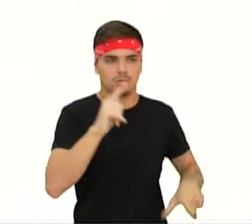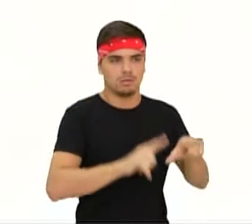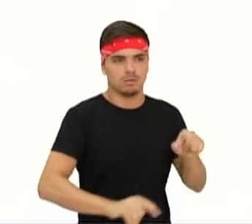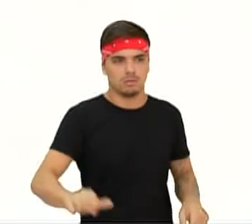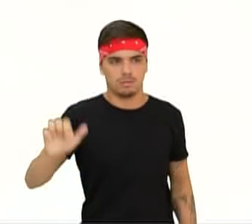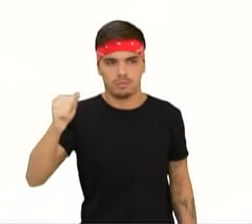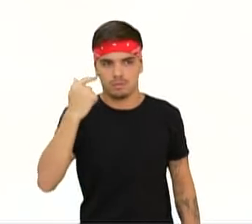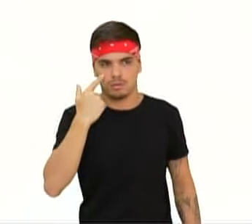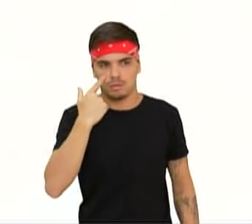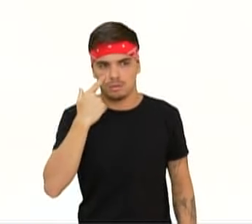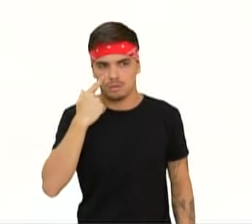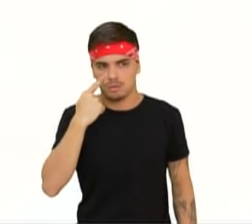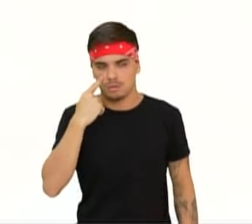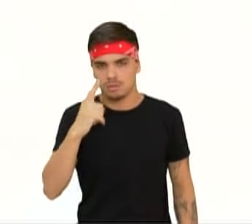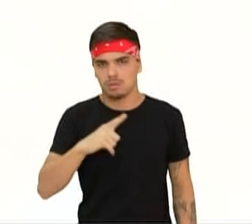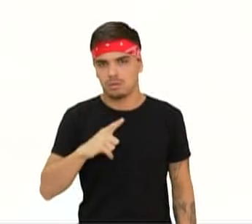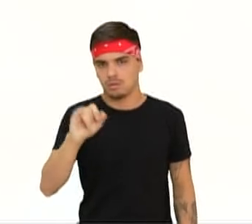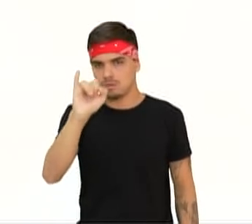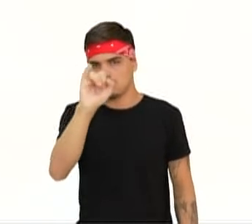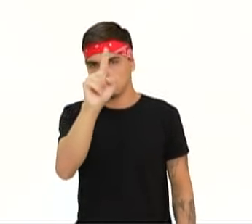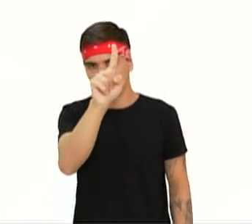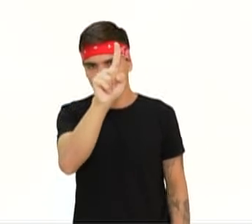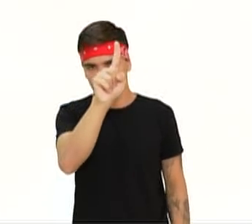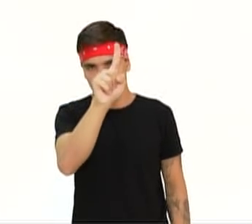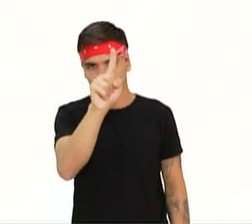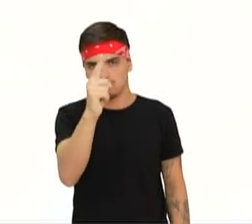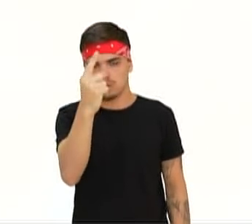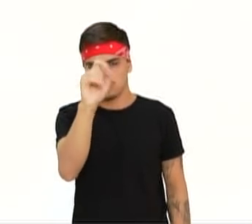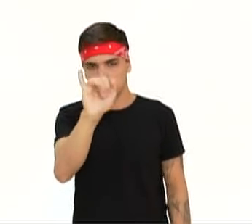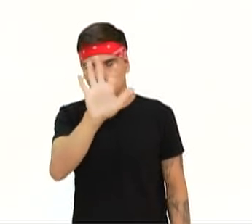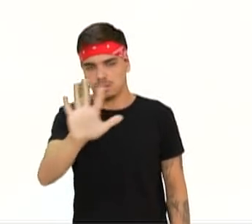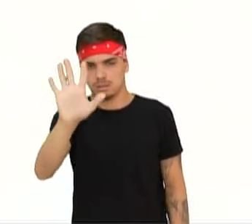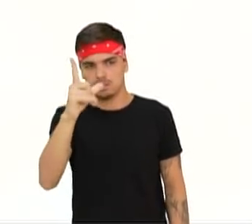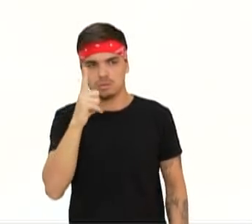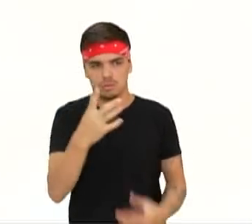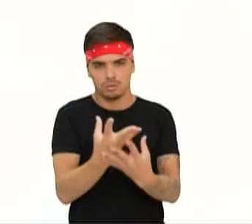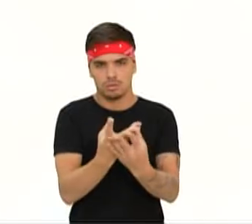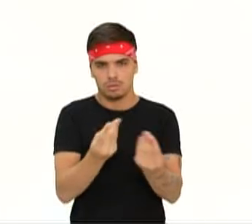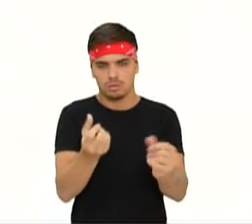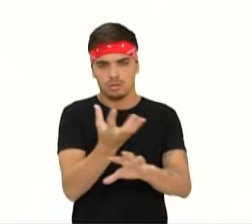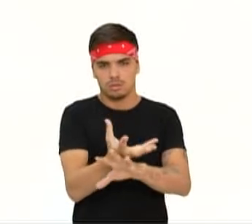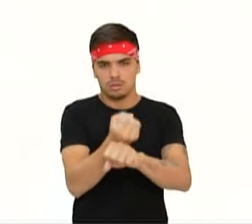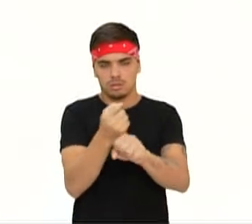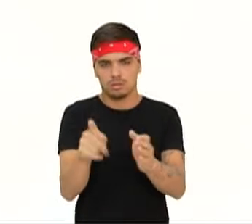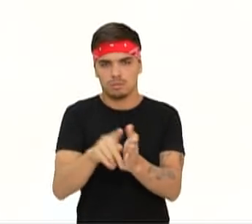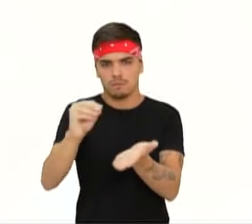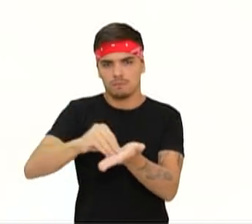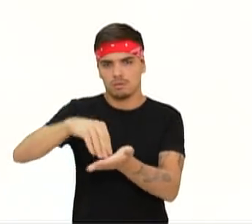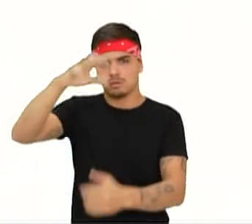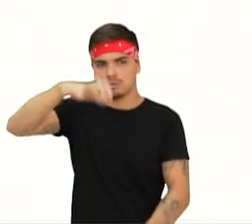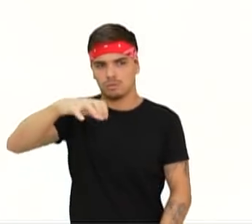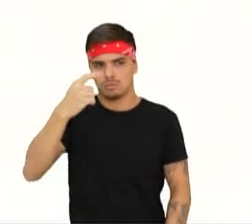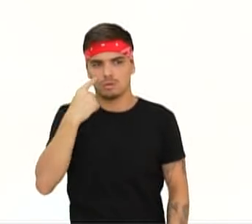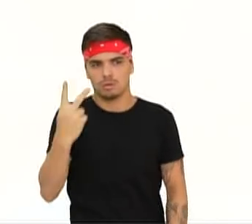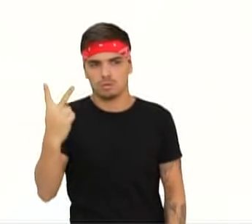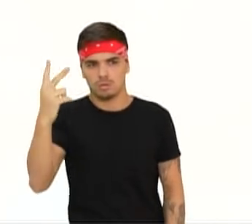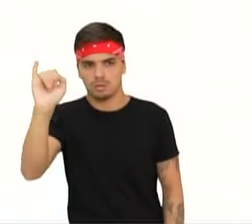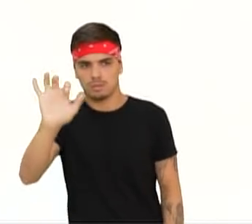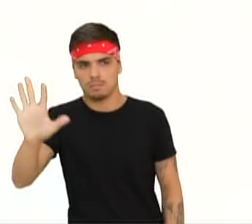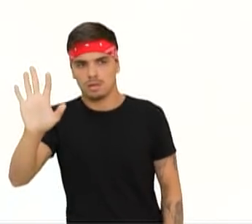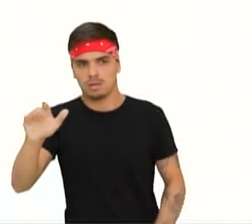A, imagem 1 e imagem 2. Seca ou escassez de chuva, imagem 2, relevo